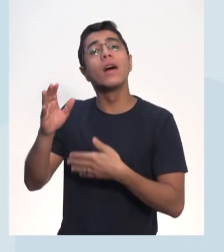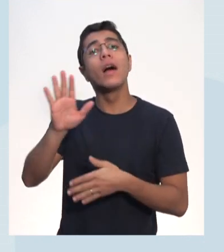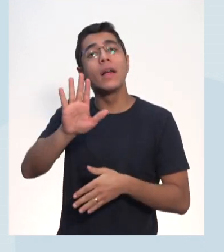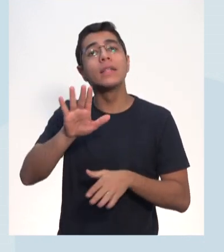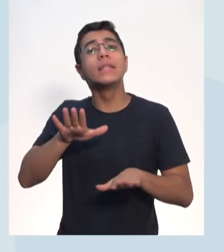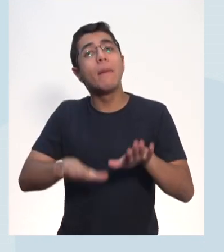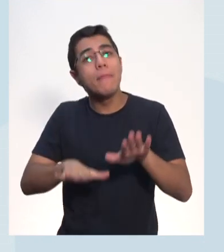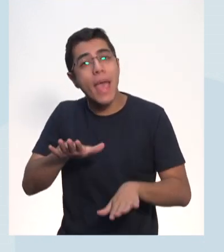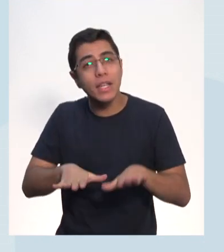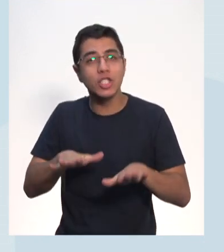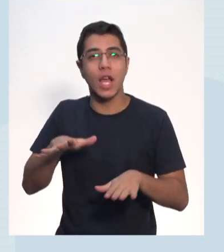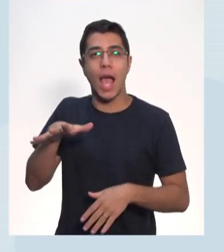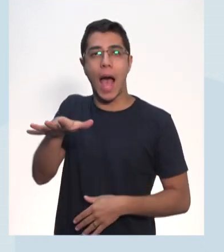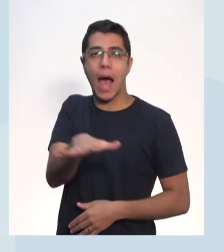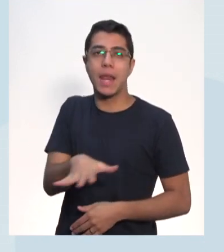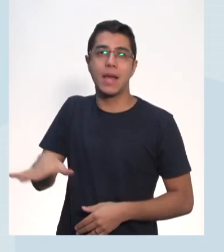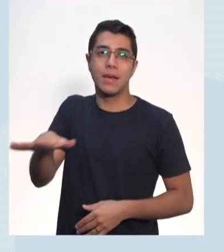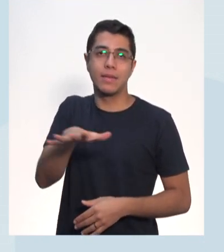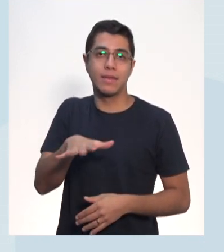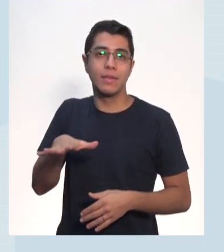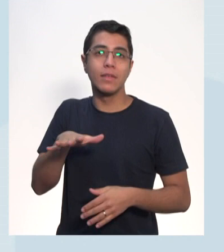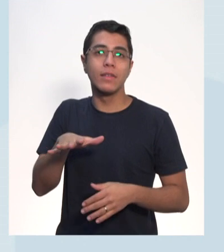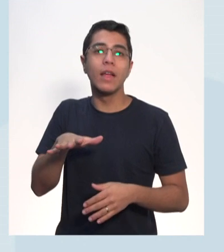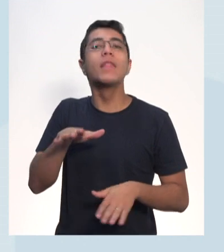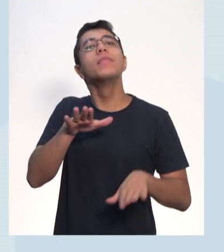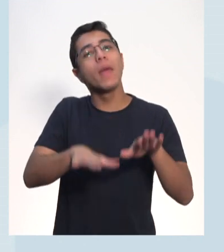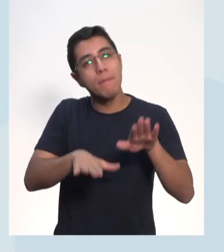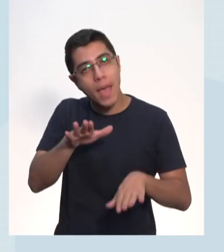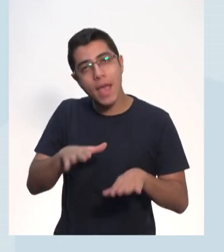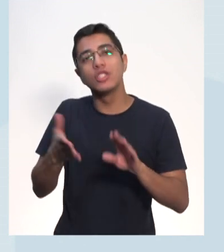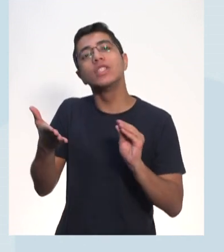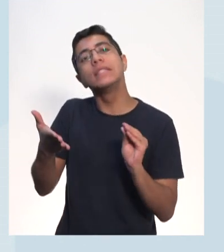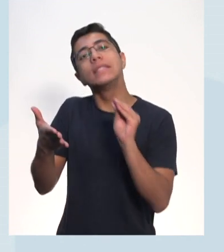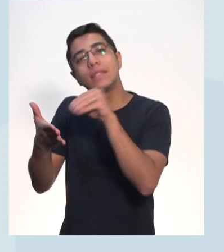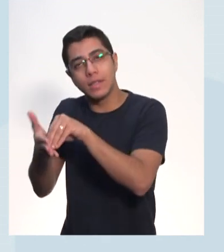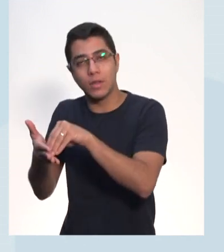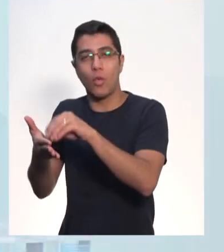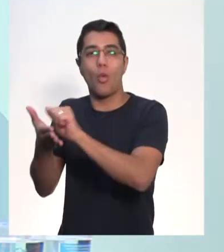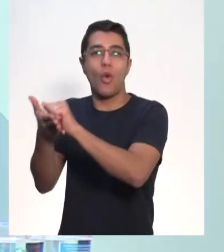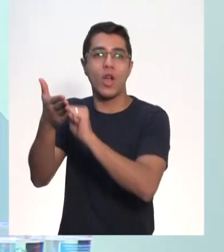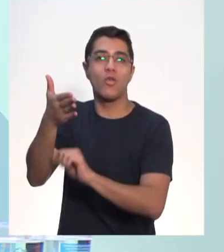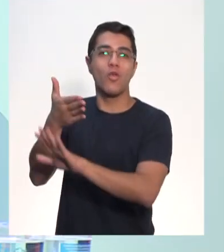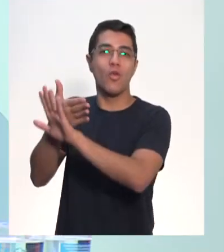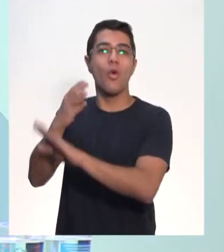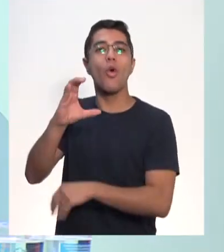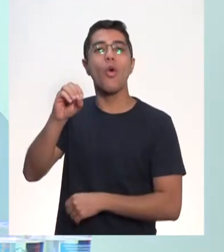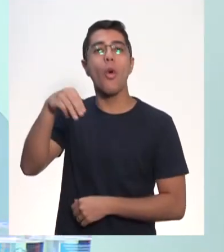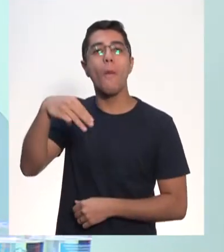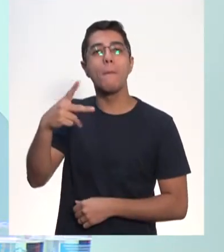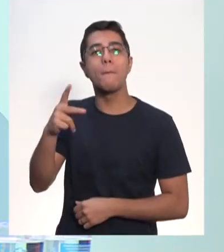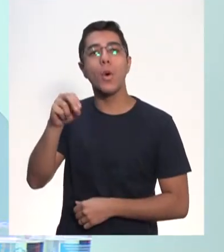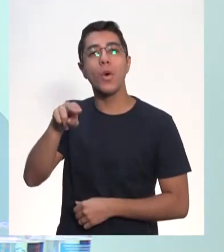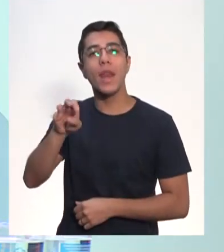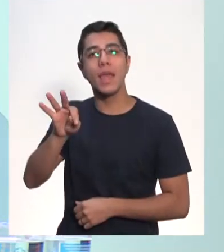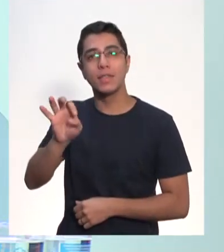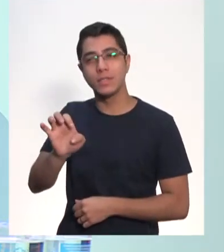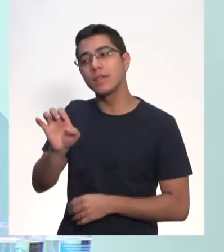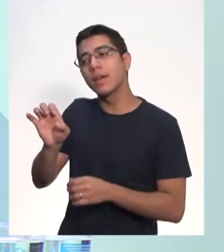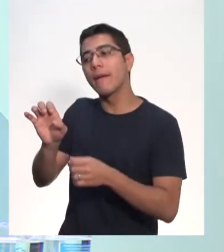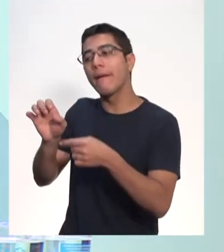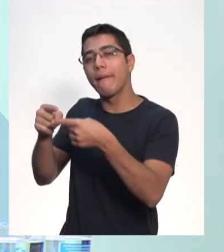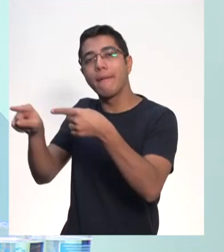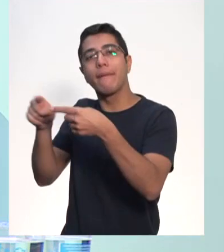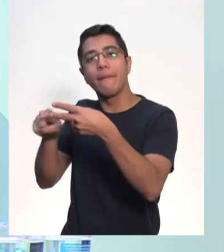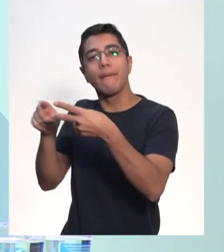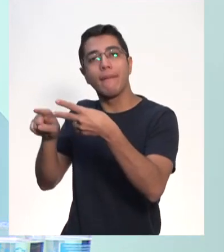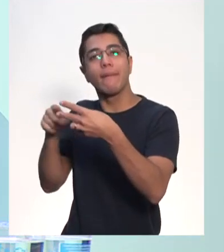área ou mesmo pautas por componente curricular. Então, vocês vão encontrar lá pautas de ciências humanas, ciências de natureza,